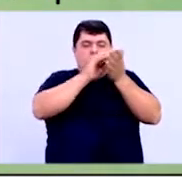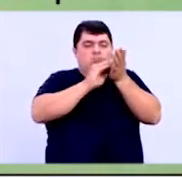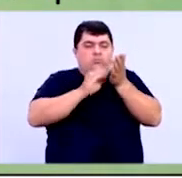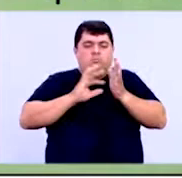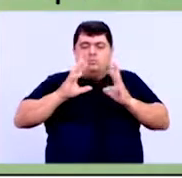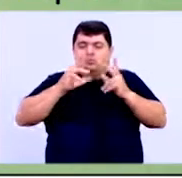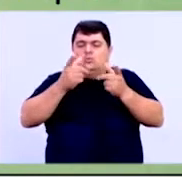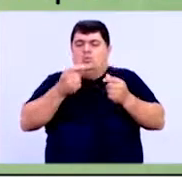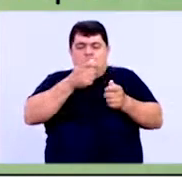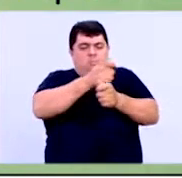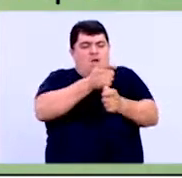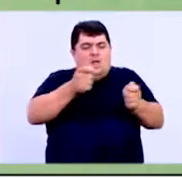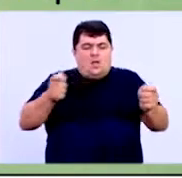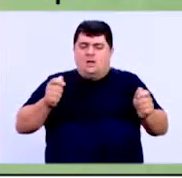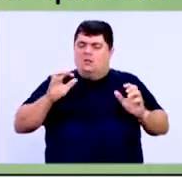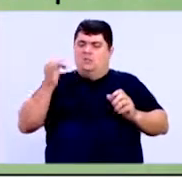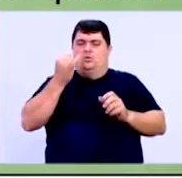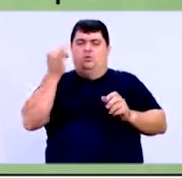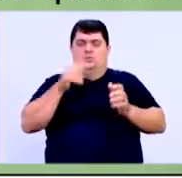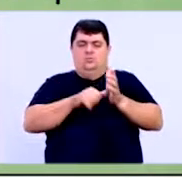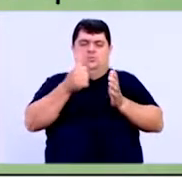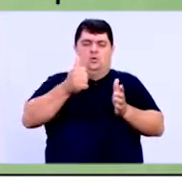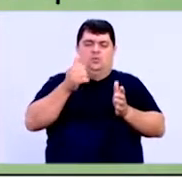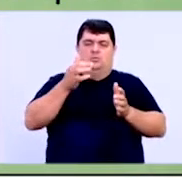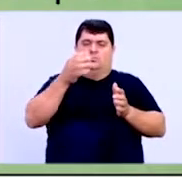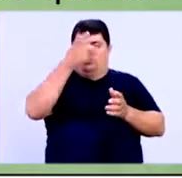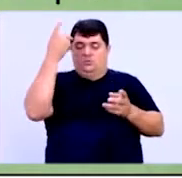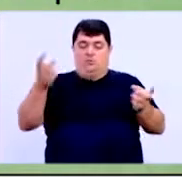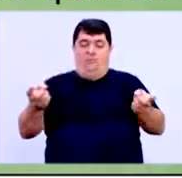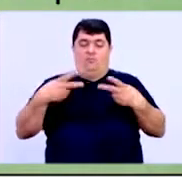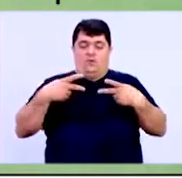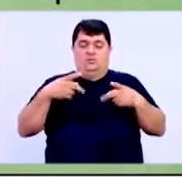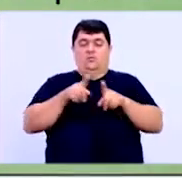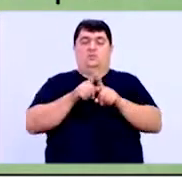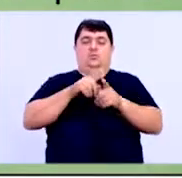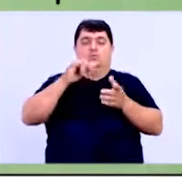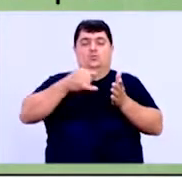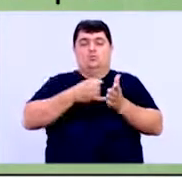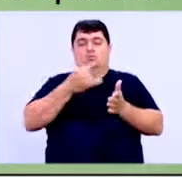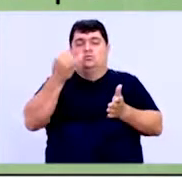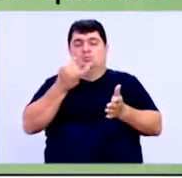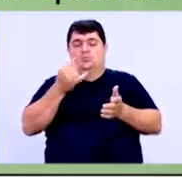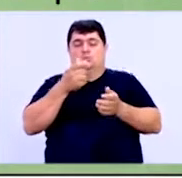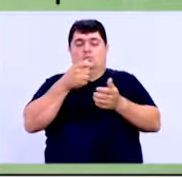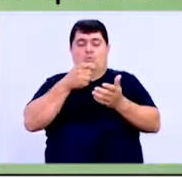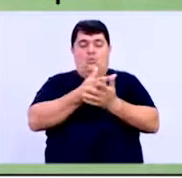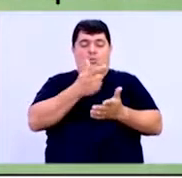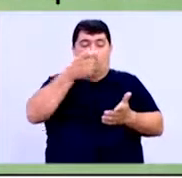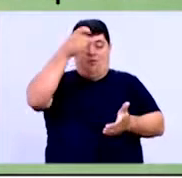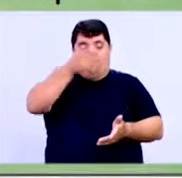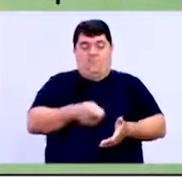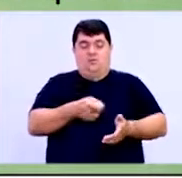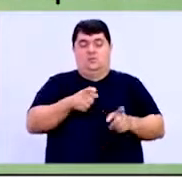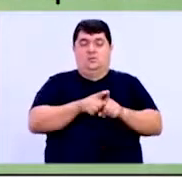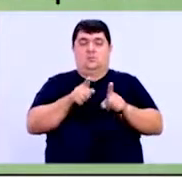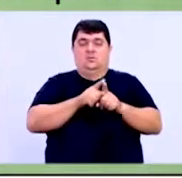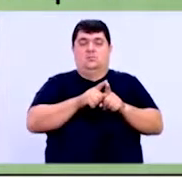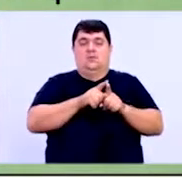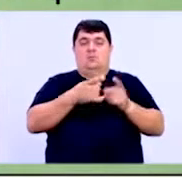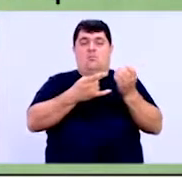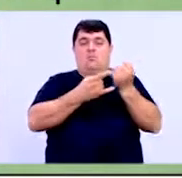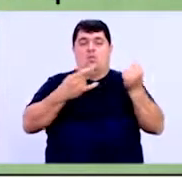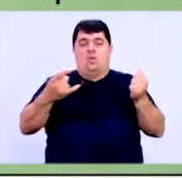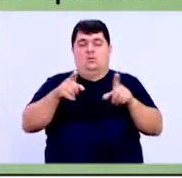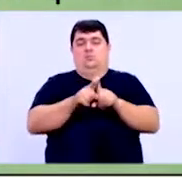tudo o que temos a pagar. Primeiro os fornecedores, os juros bancários, as minhas compras à vista e minhas duplicatas